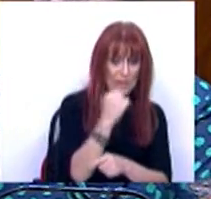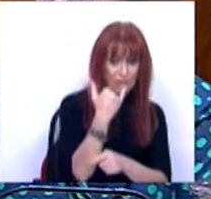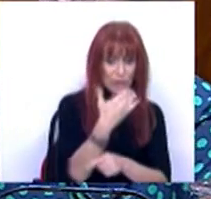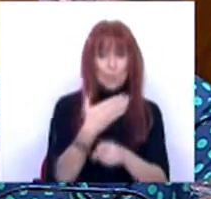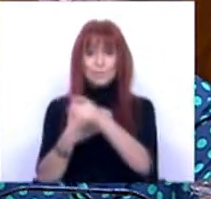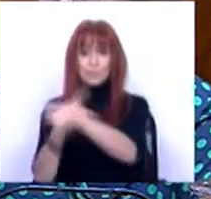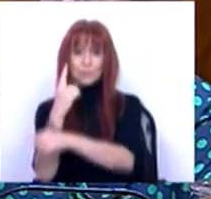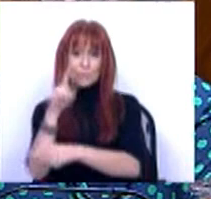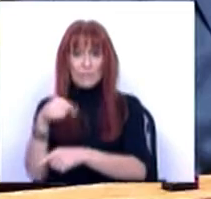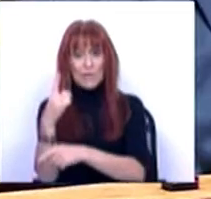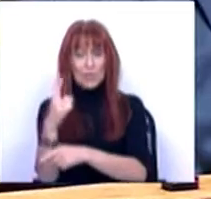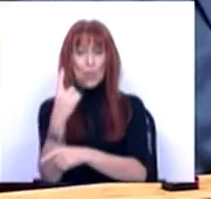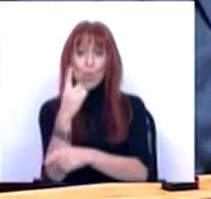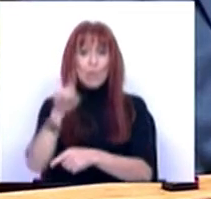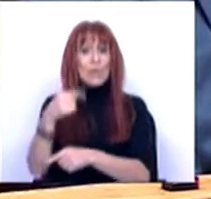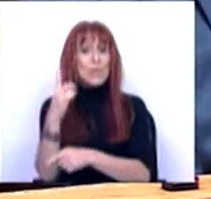e foi